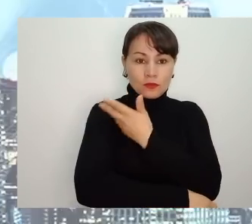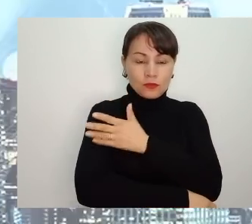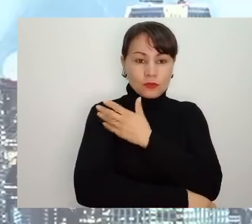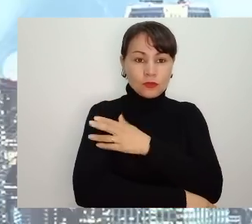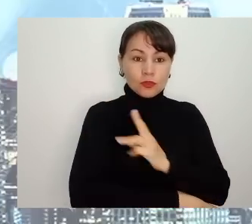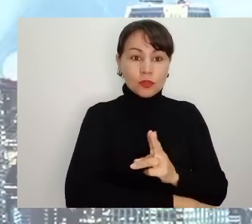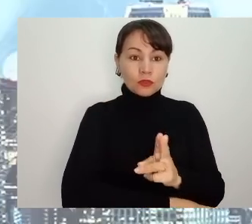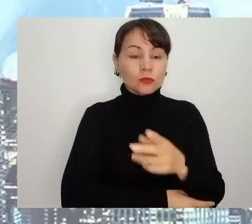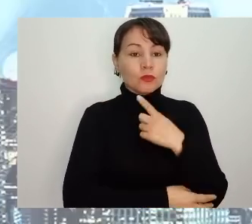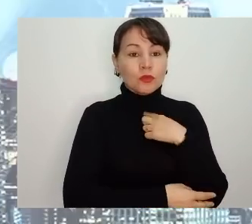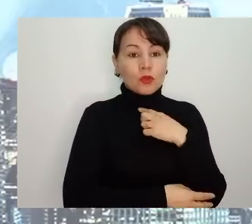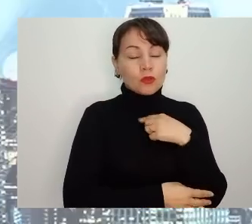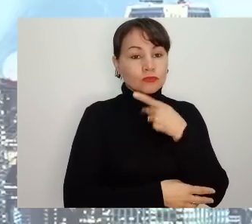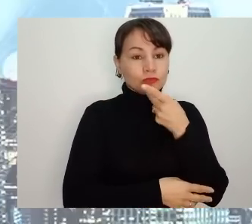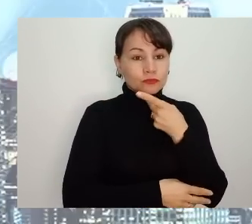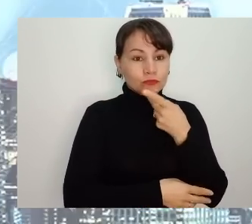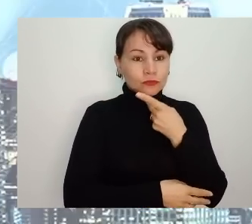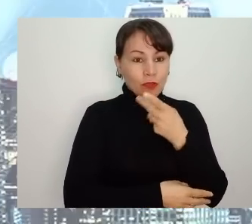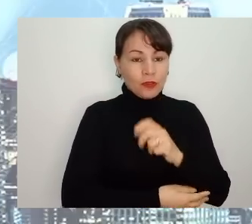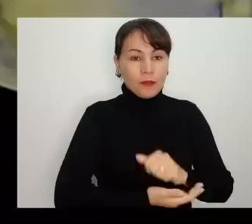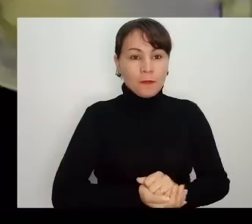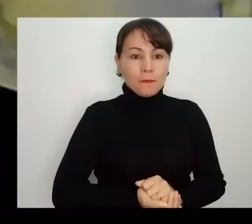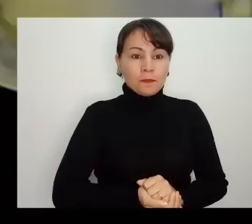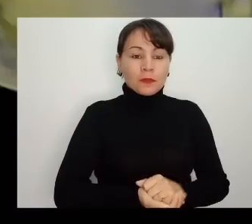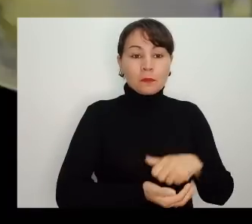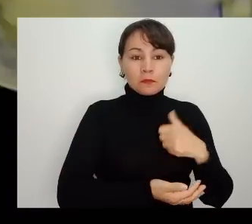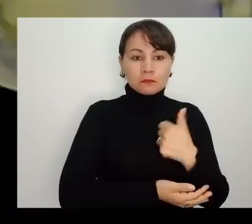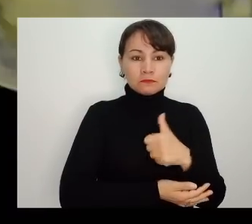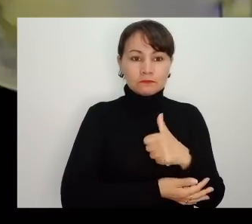esse estudo, eu sempre gosto de comentar,